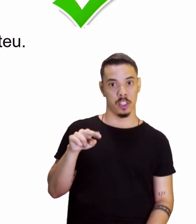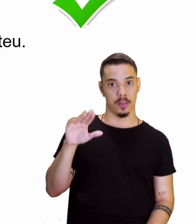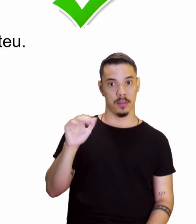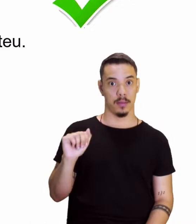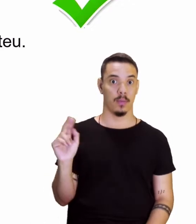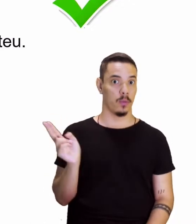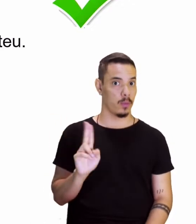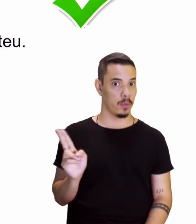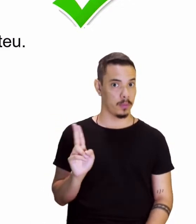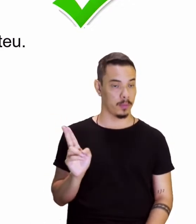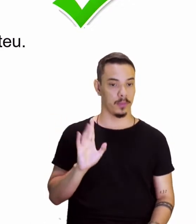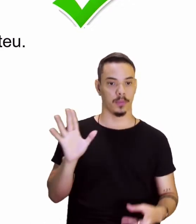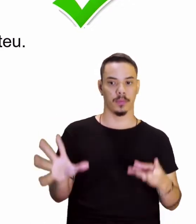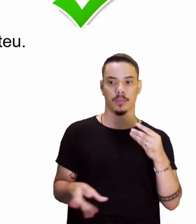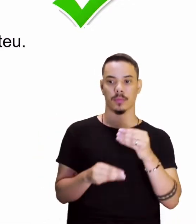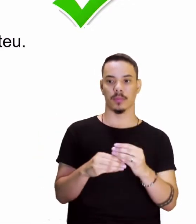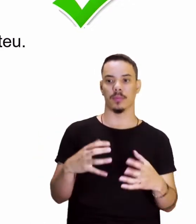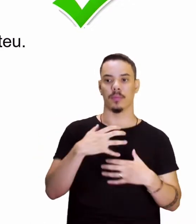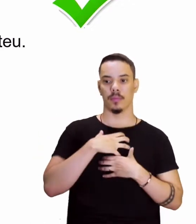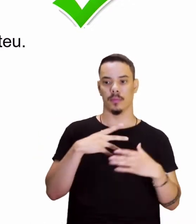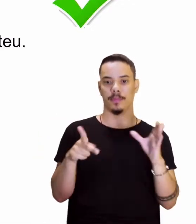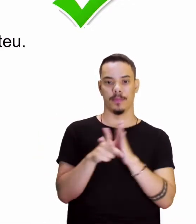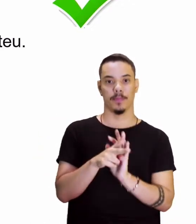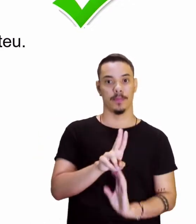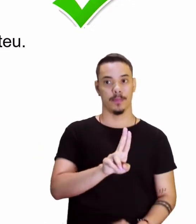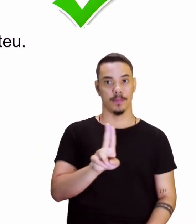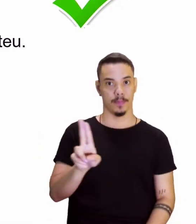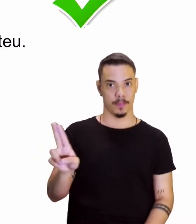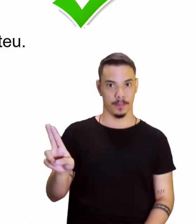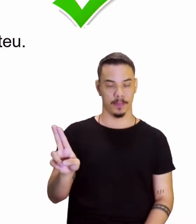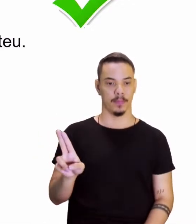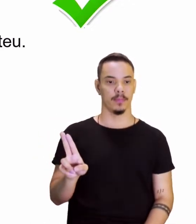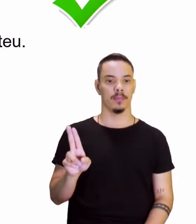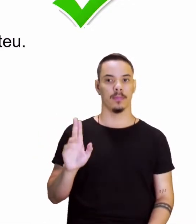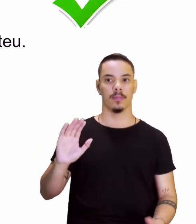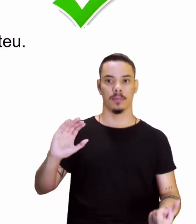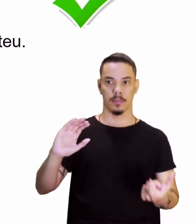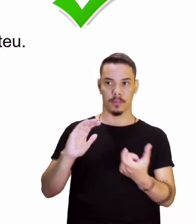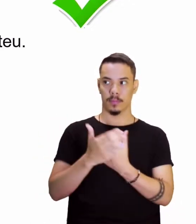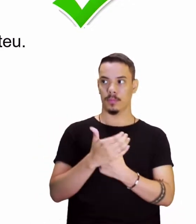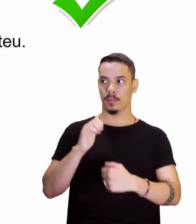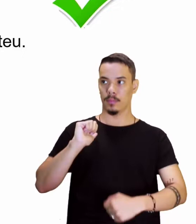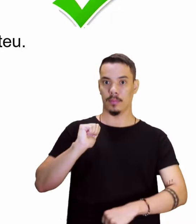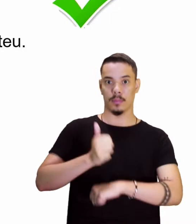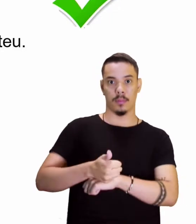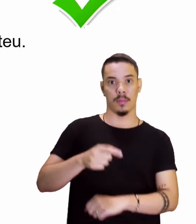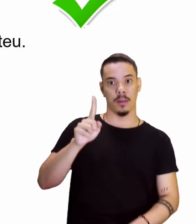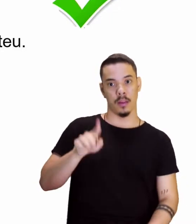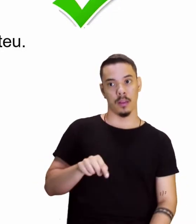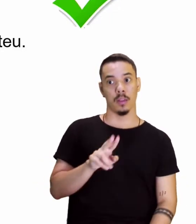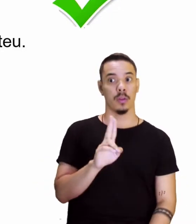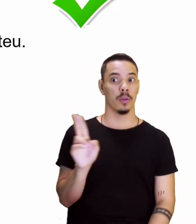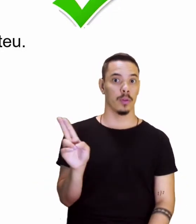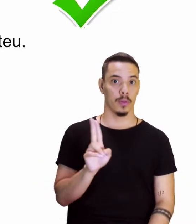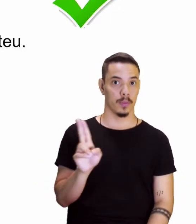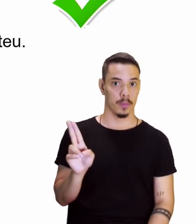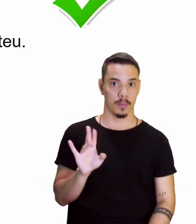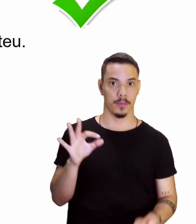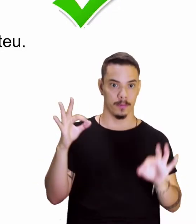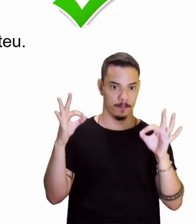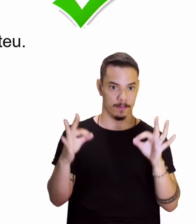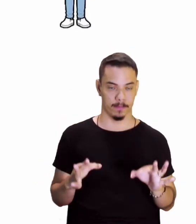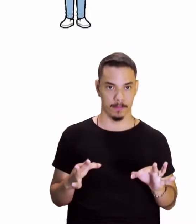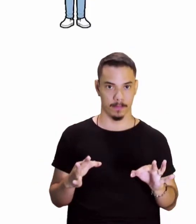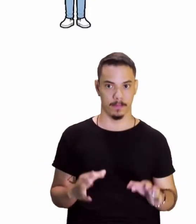tá? Completando o sentido do nome. O termo regente é o nome, tá certo?